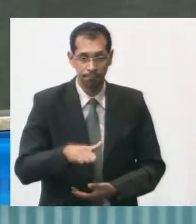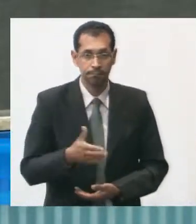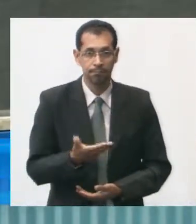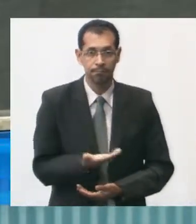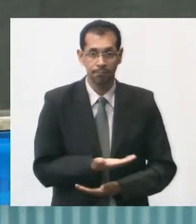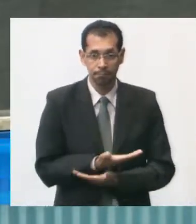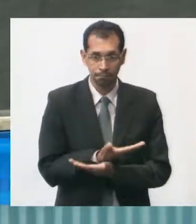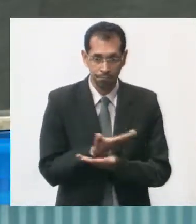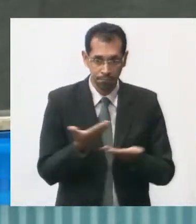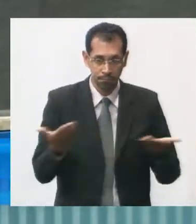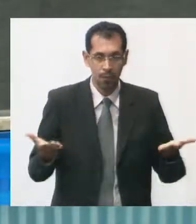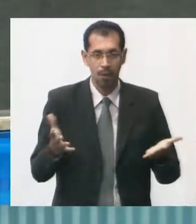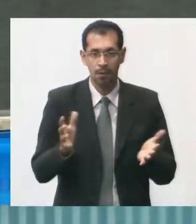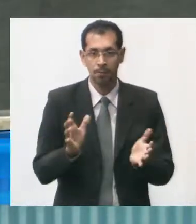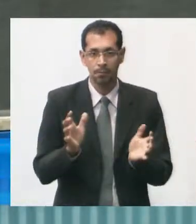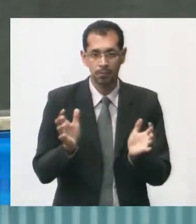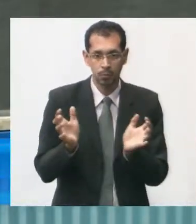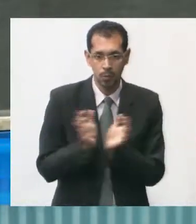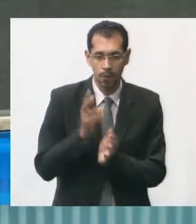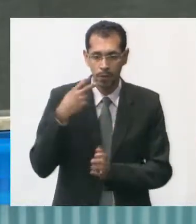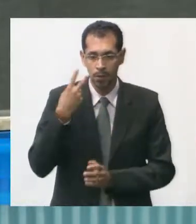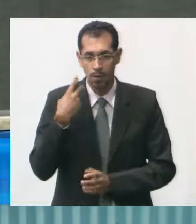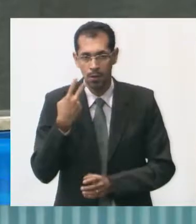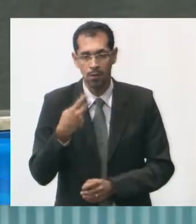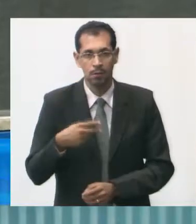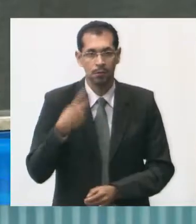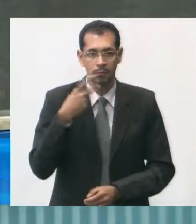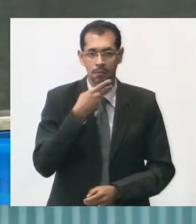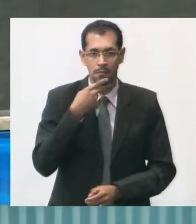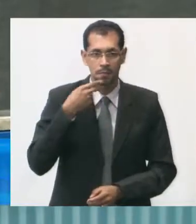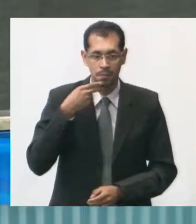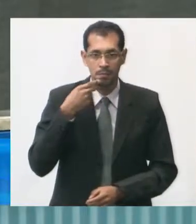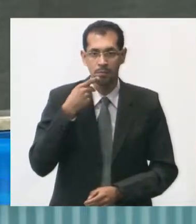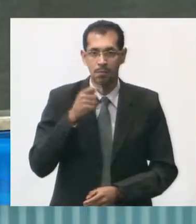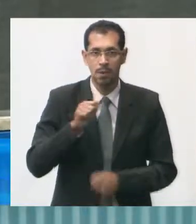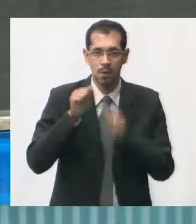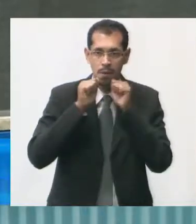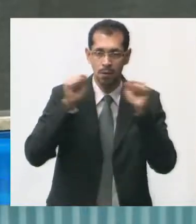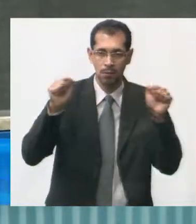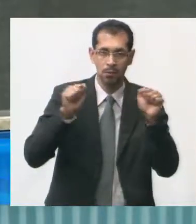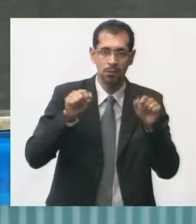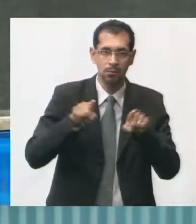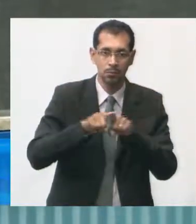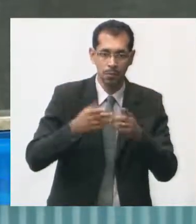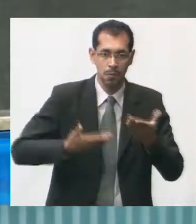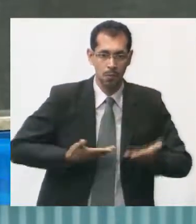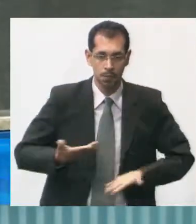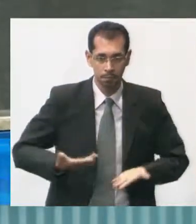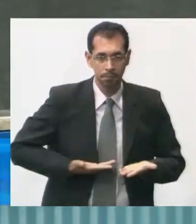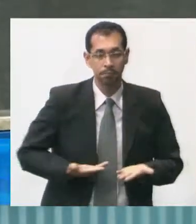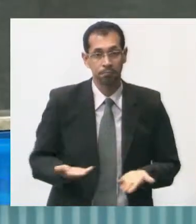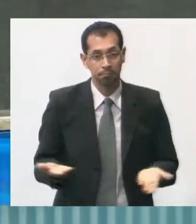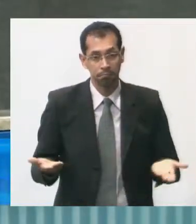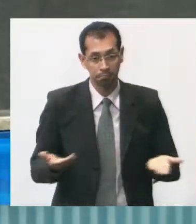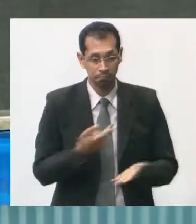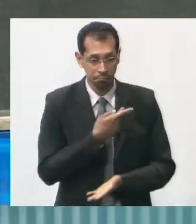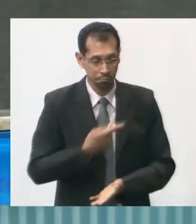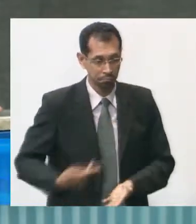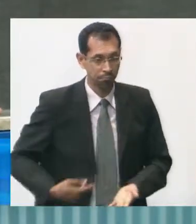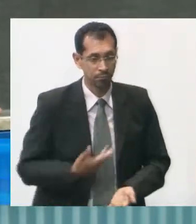assessores, assistente da galeria. Quero, então, dar os parabéns ao Ricardo, né, pela